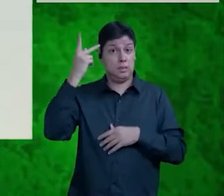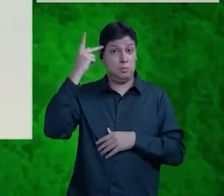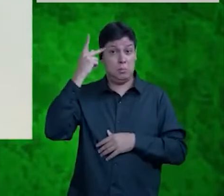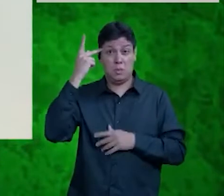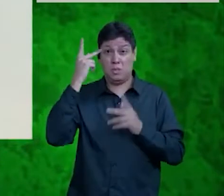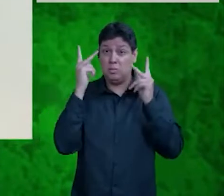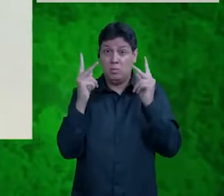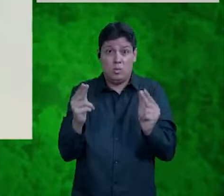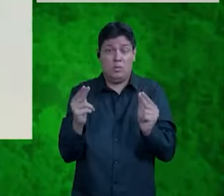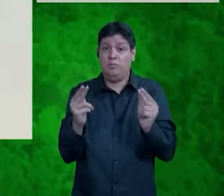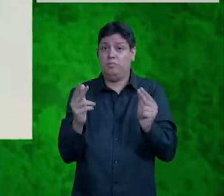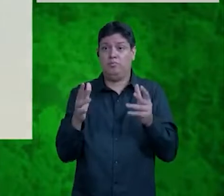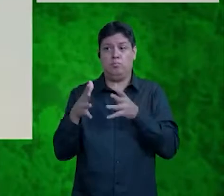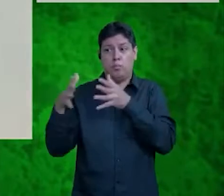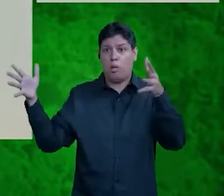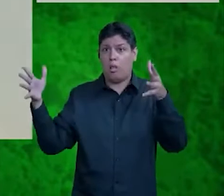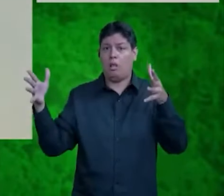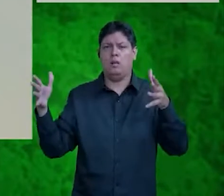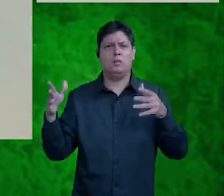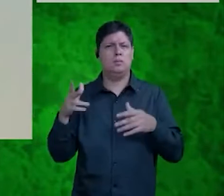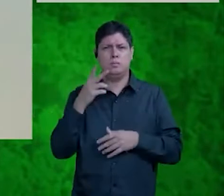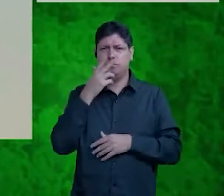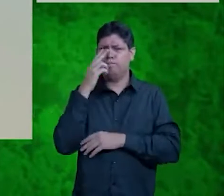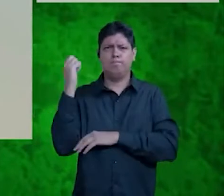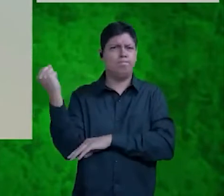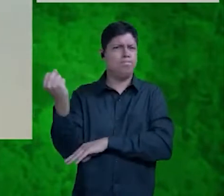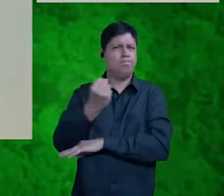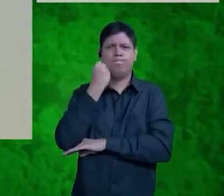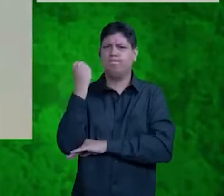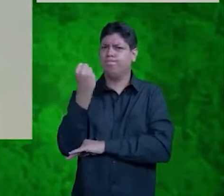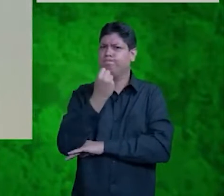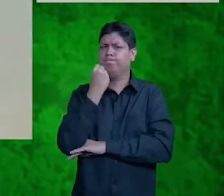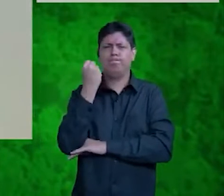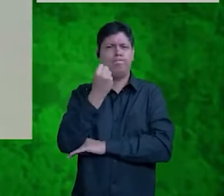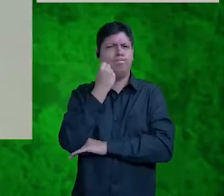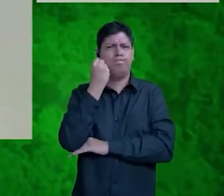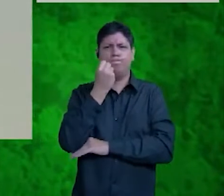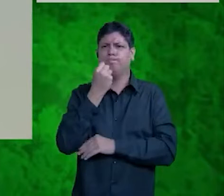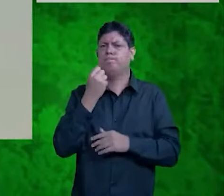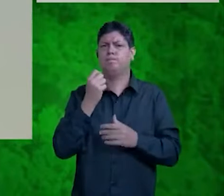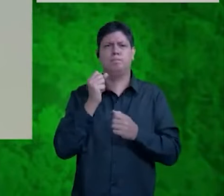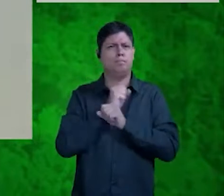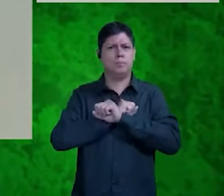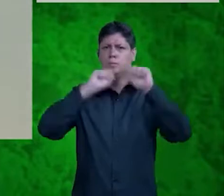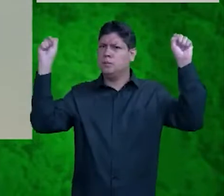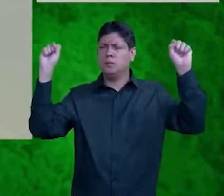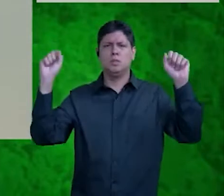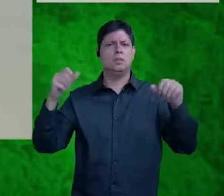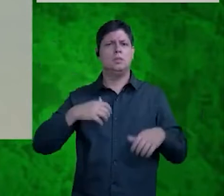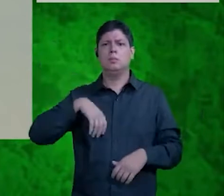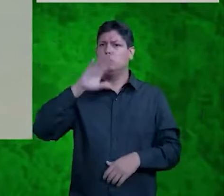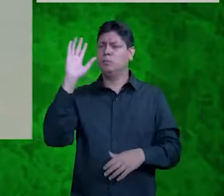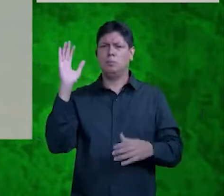isso é grave. Isso é mais uma das situações mais chocantes que